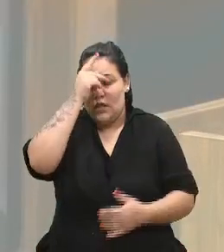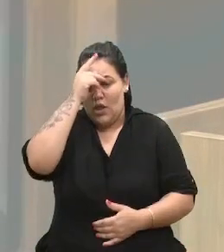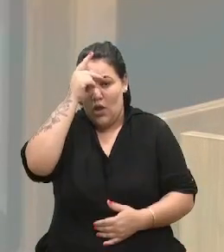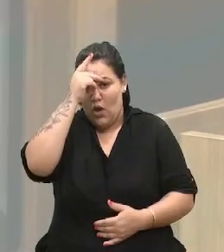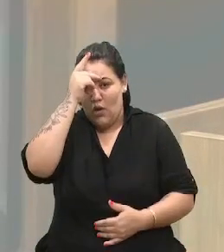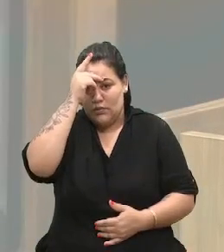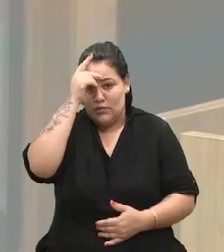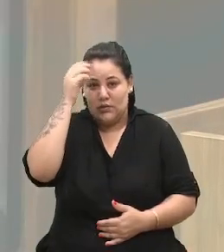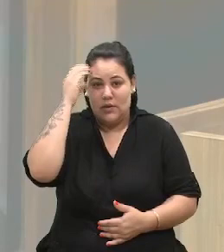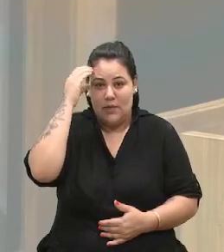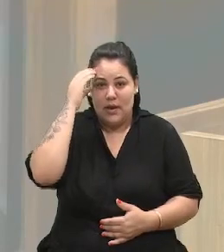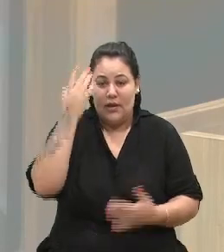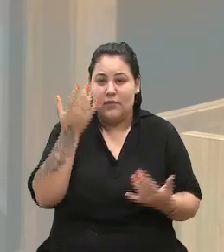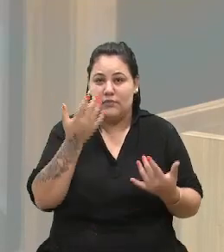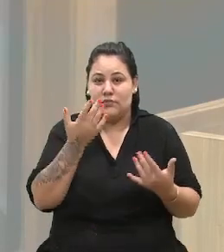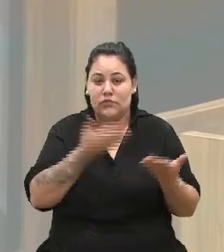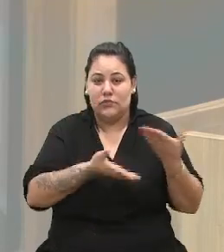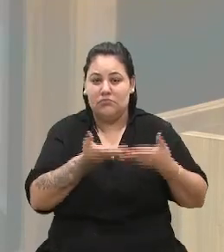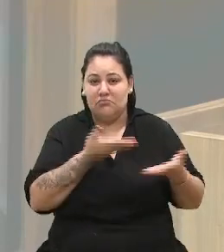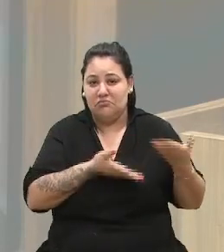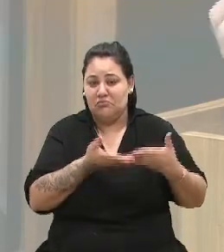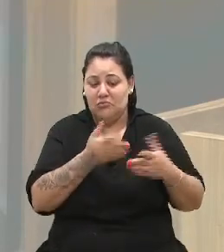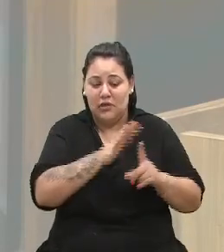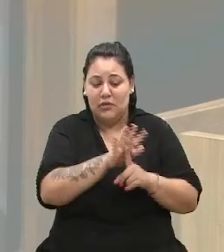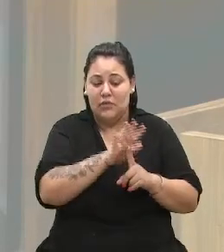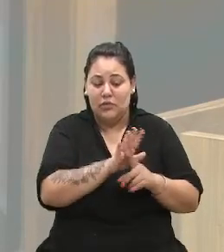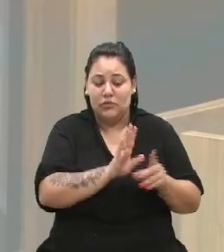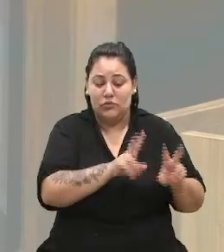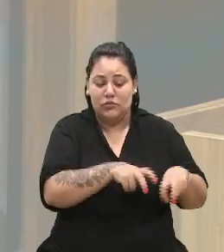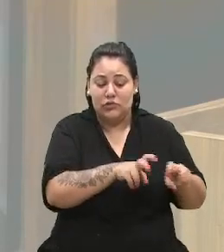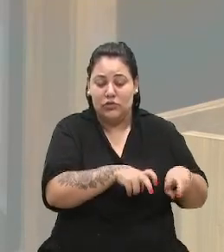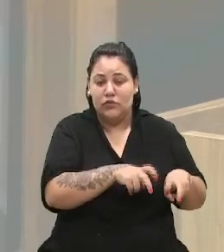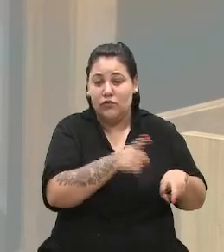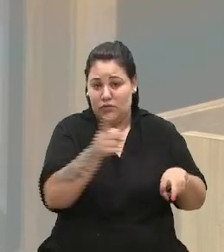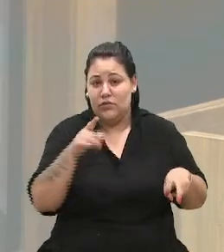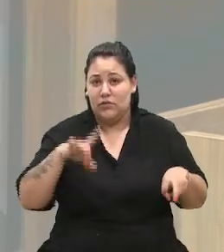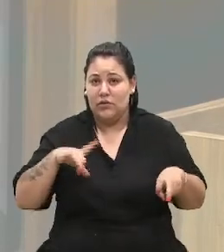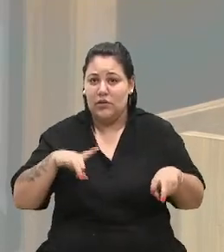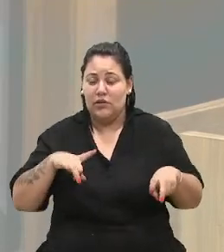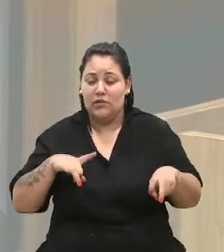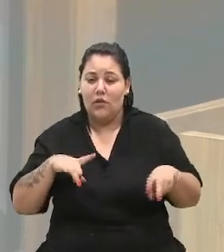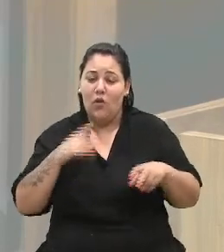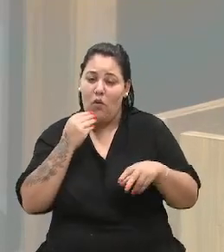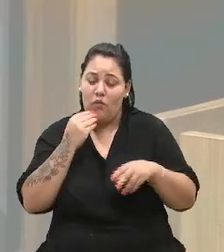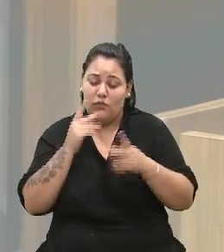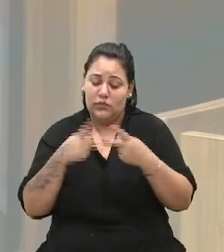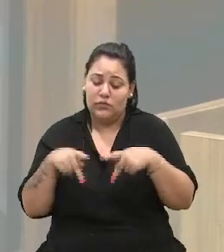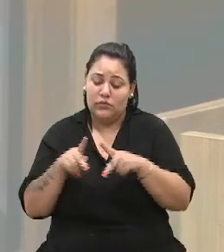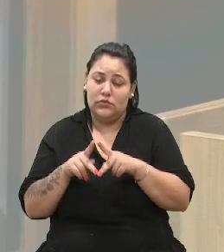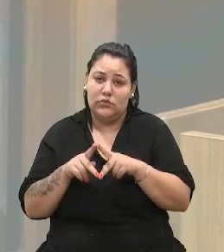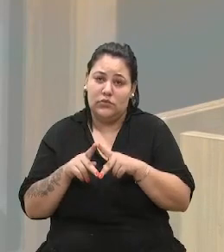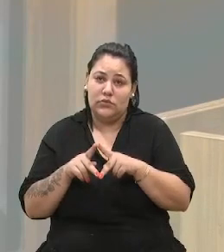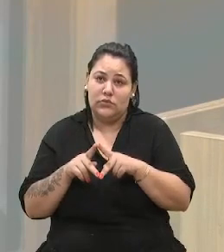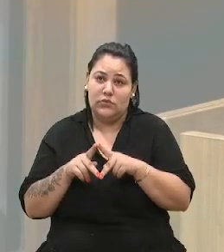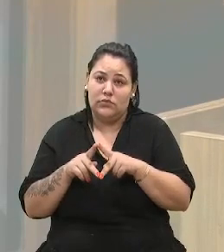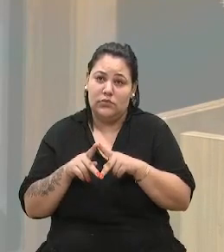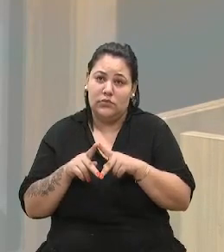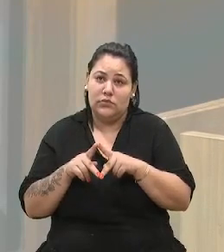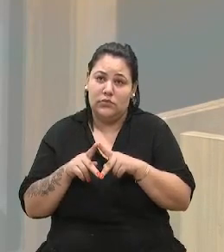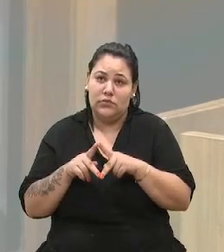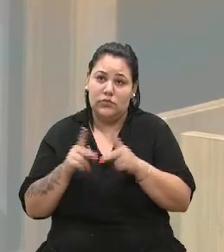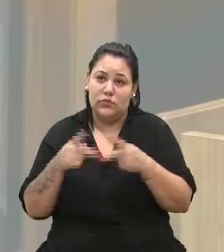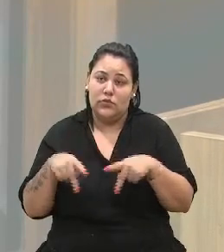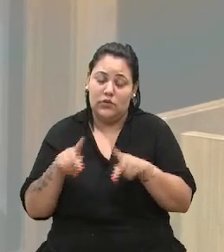uma grande demanda no interior e vocês devem receber demandas da população fora de Caxias do Sul. Pô, não tenho médicos na